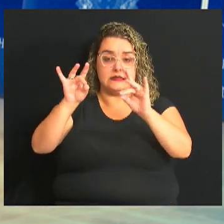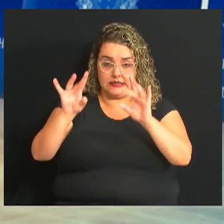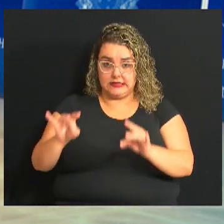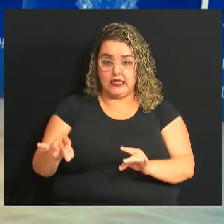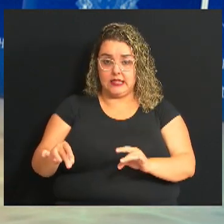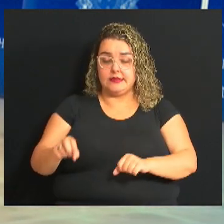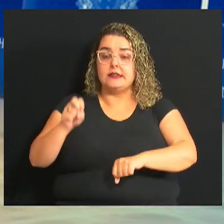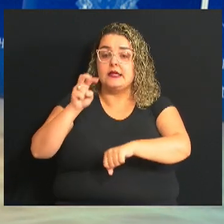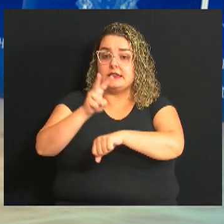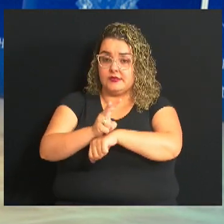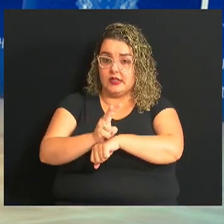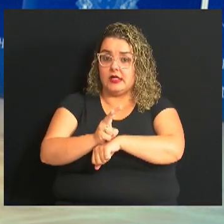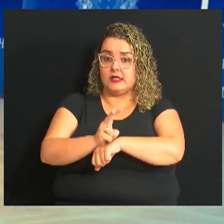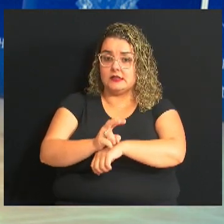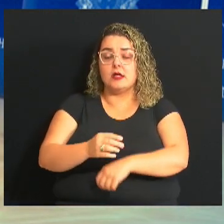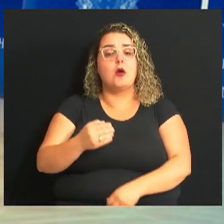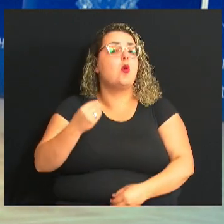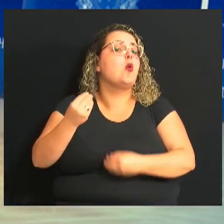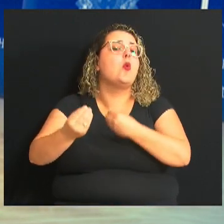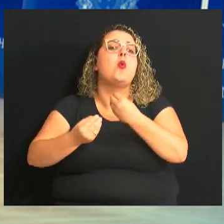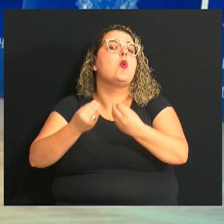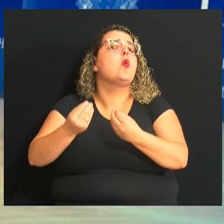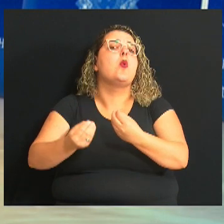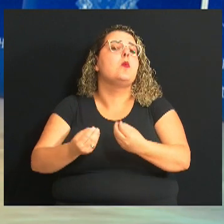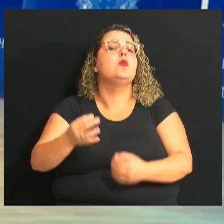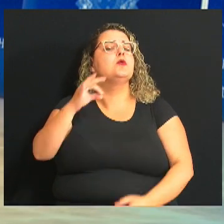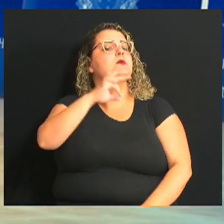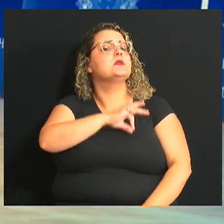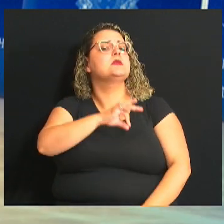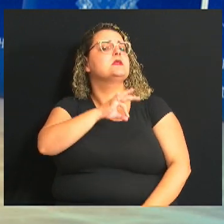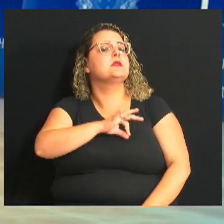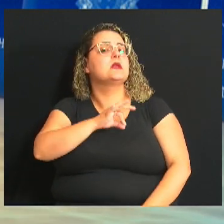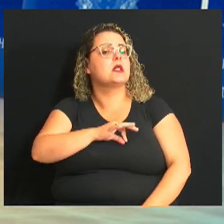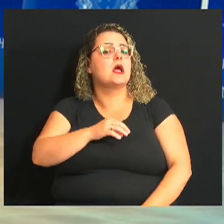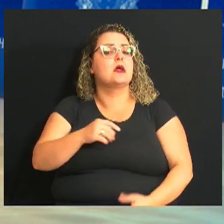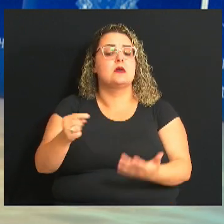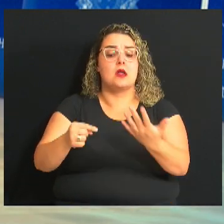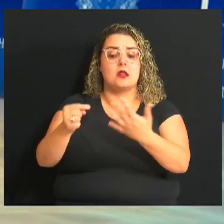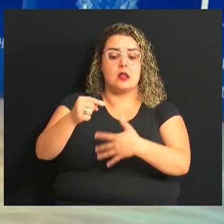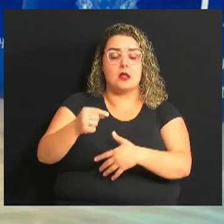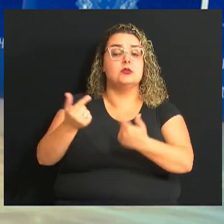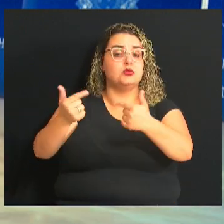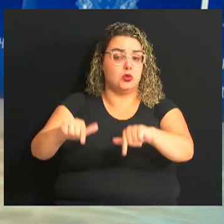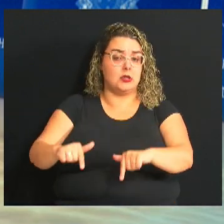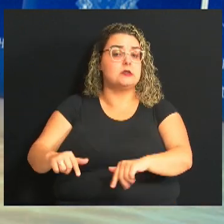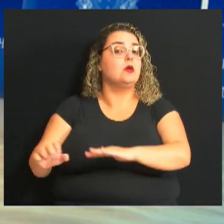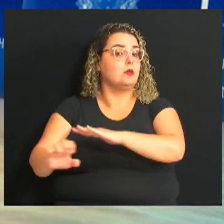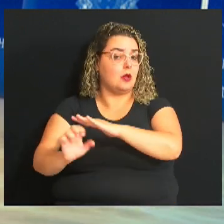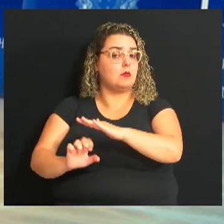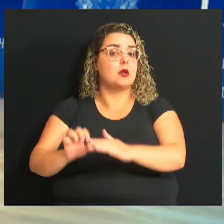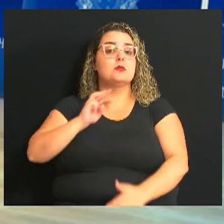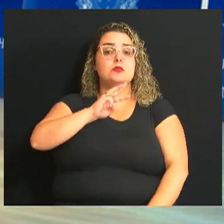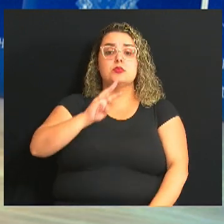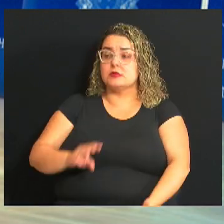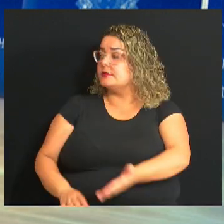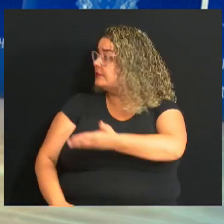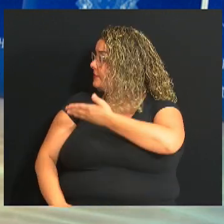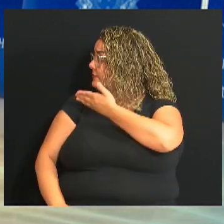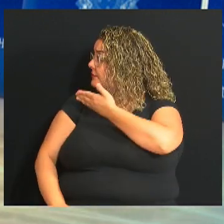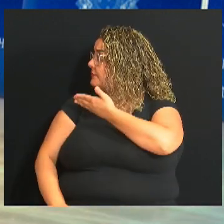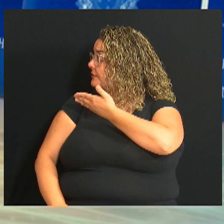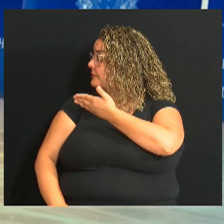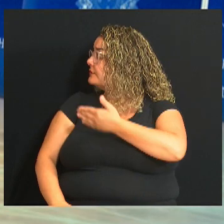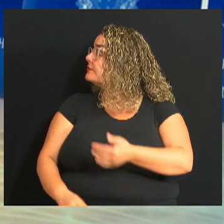outras vagas, como requisitos, salários e localização da empresa, basta acessar o site do CEPAT no endereço